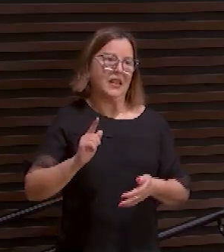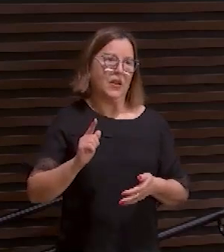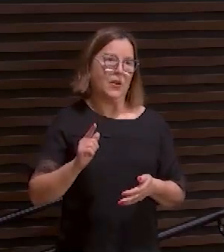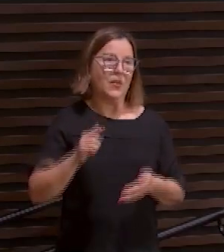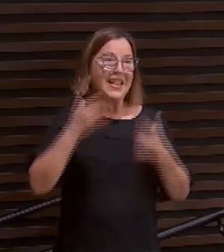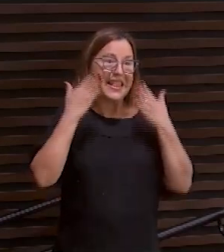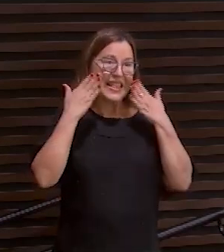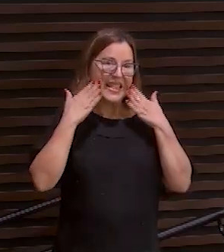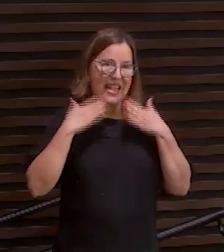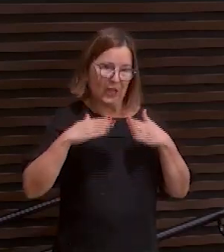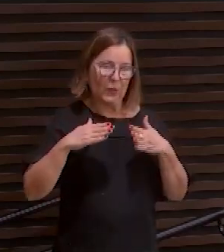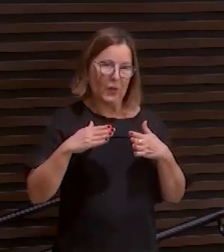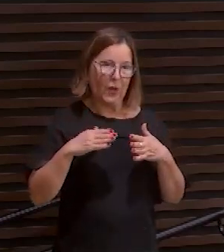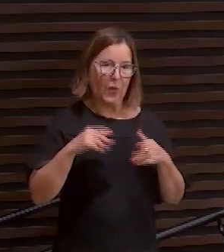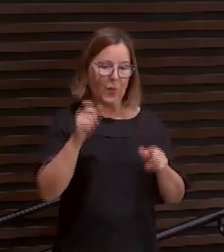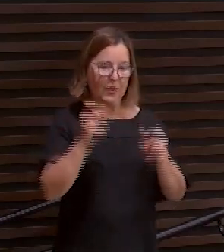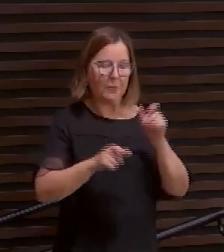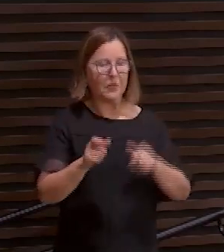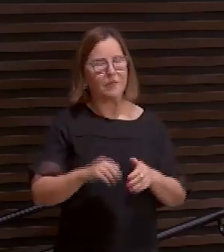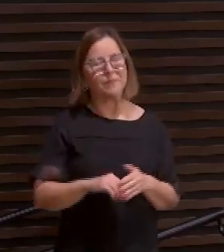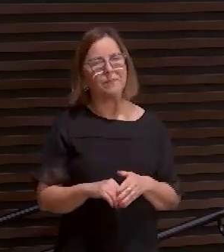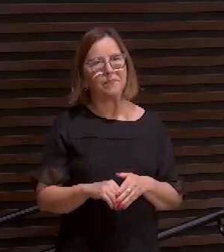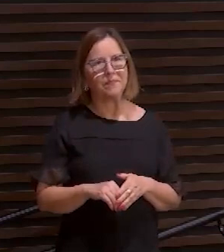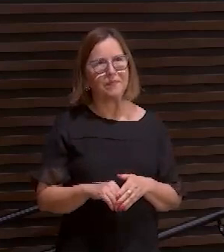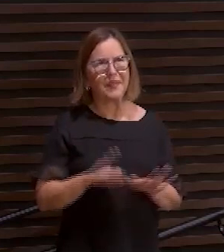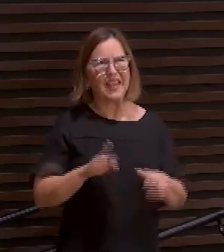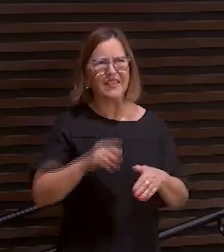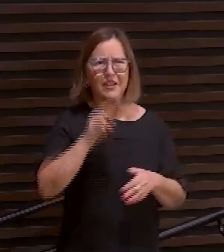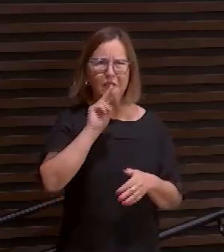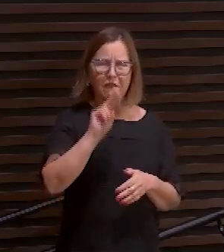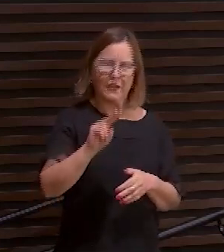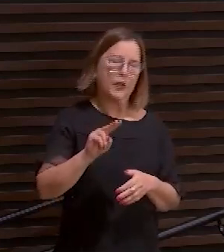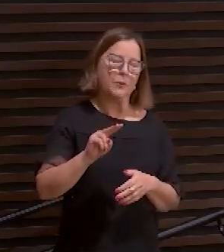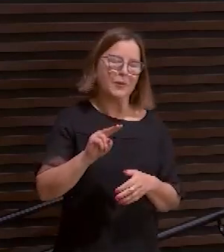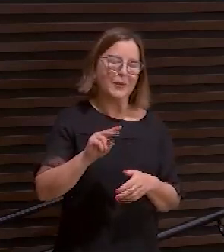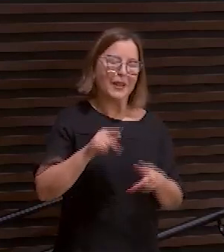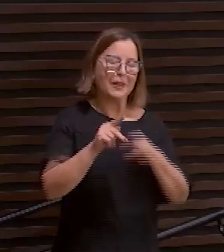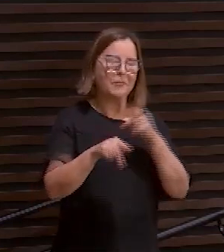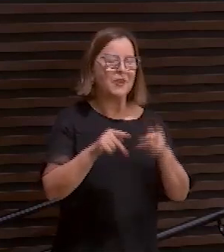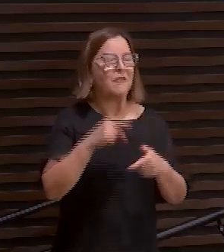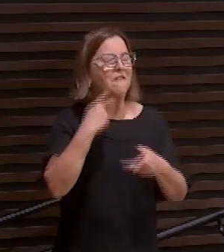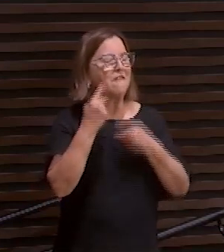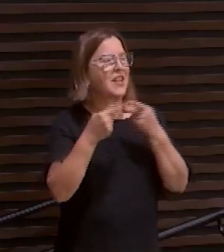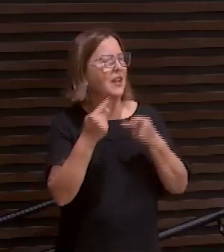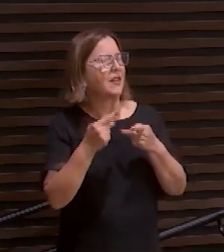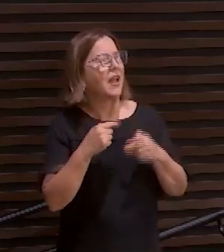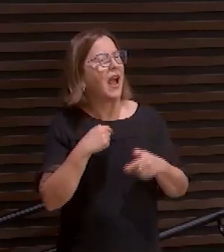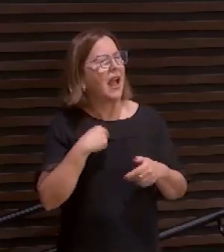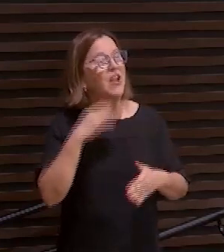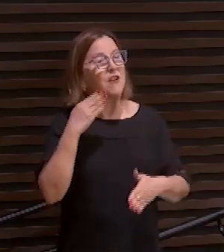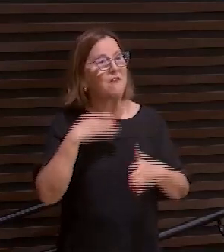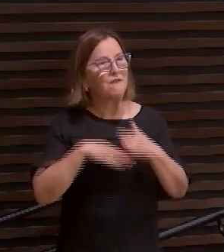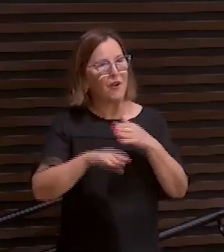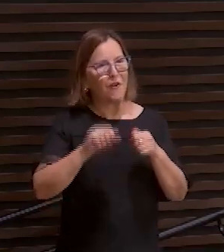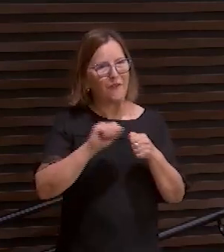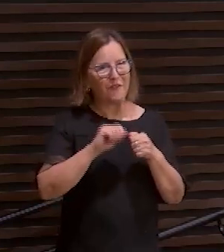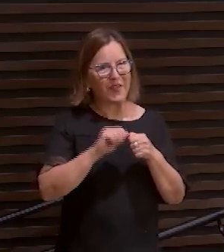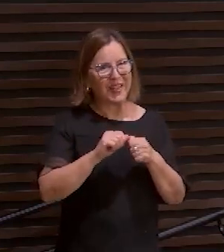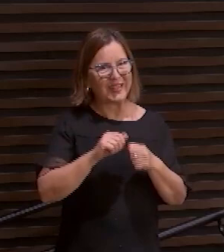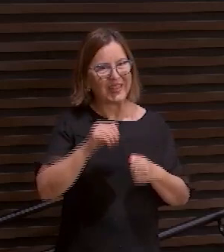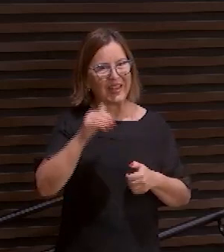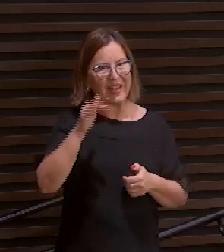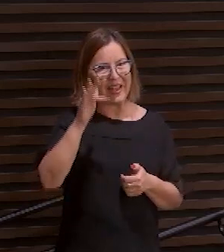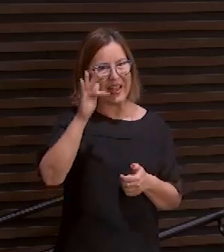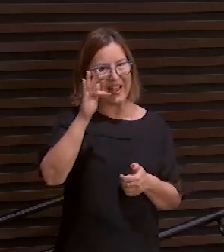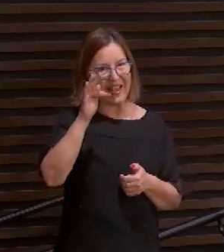de vez em quando as pessoas dizendo assim: eu vou fazer uma fezinha. Você pode fazer fezinha, e vai